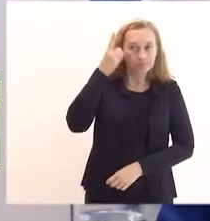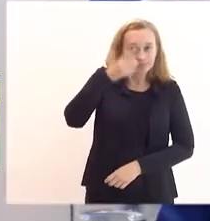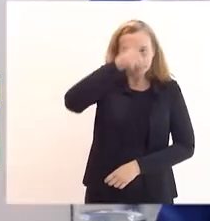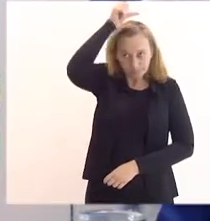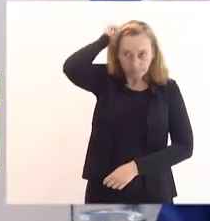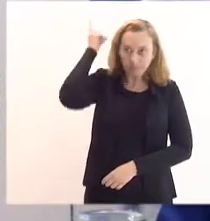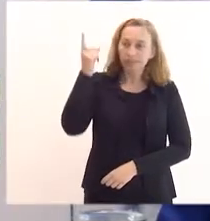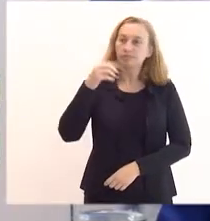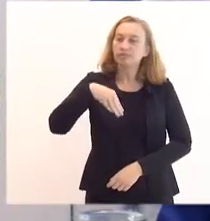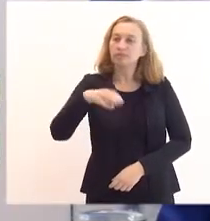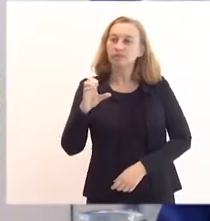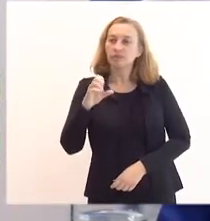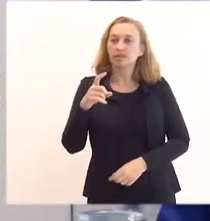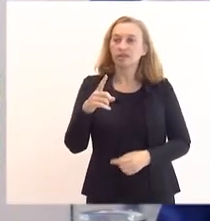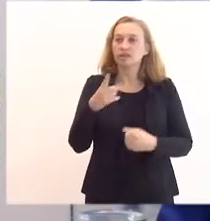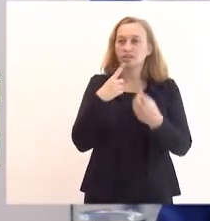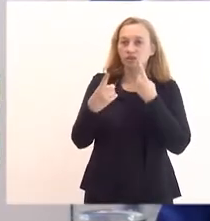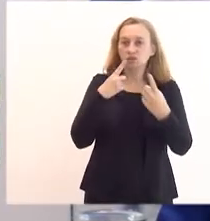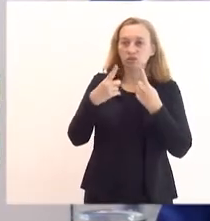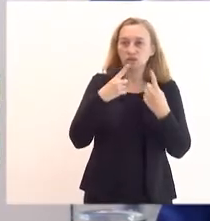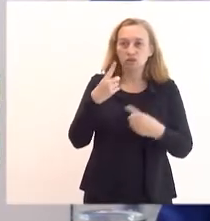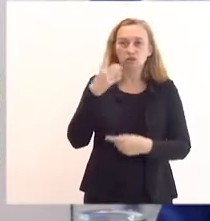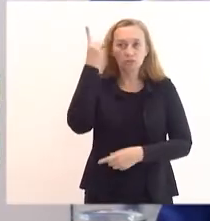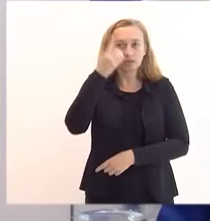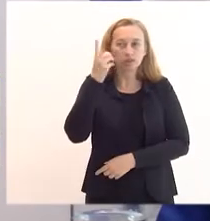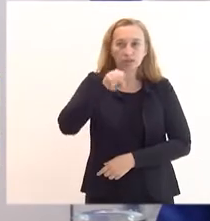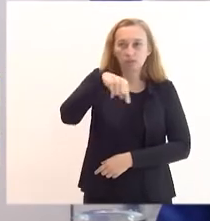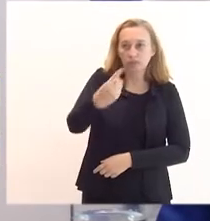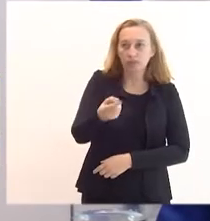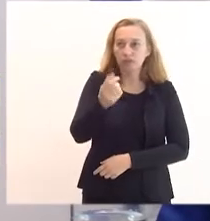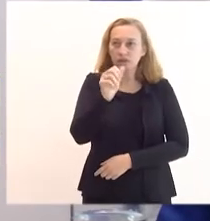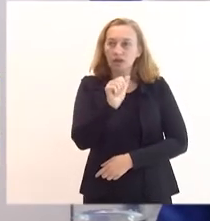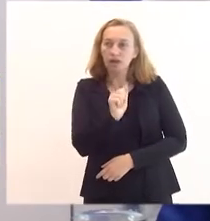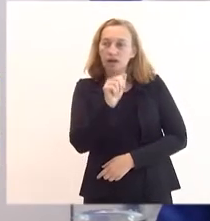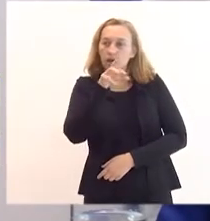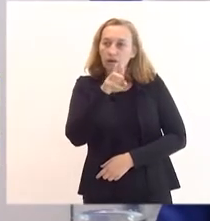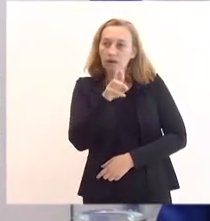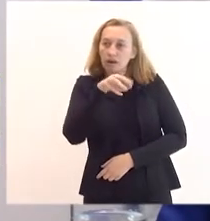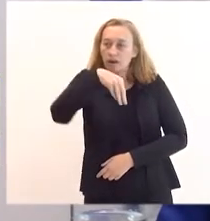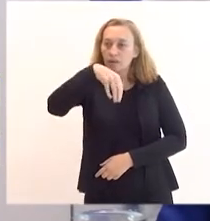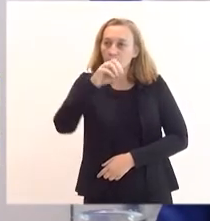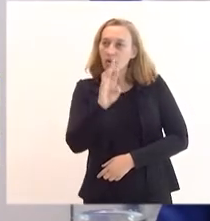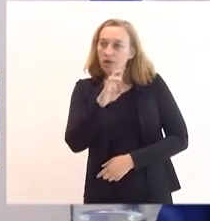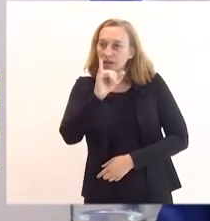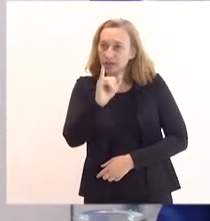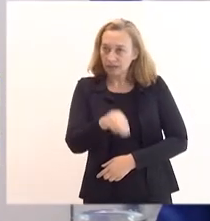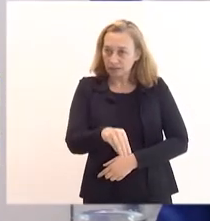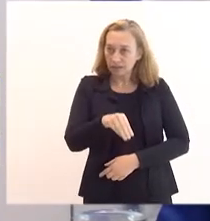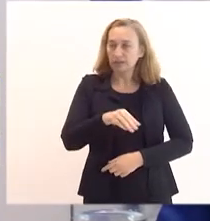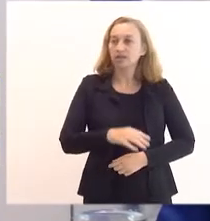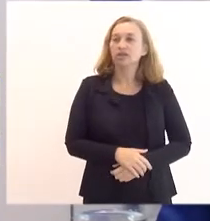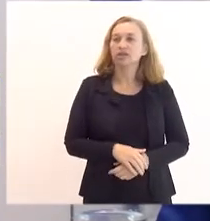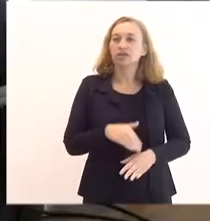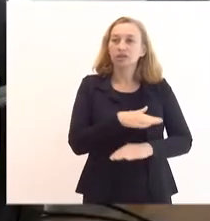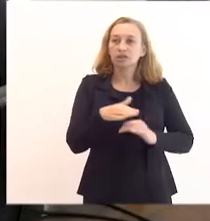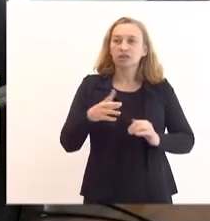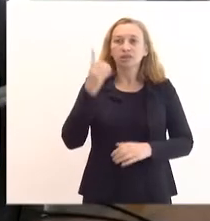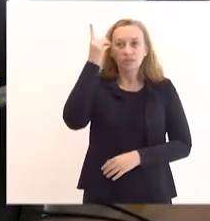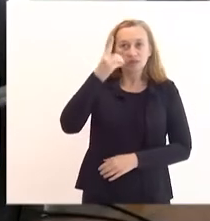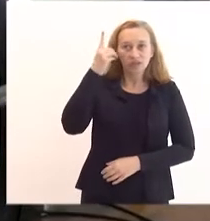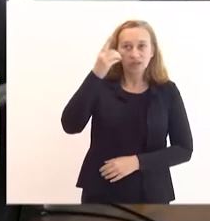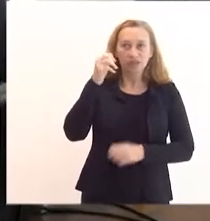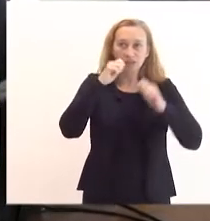para discutir, depois deputado Amorim. Deputados todos presentes aqui, assessores também.